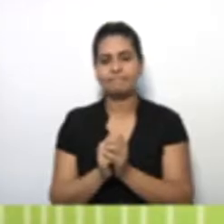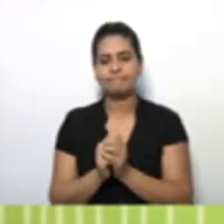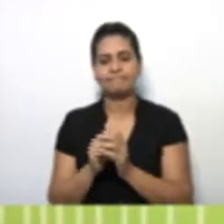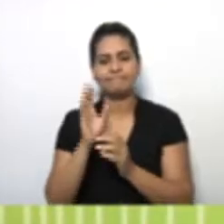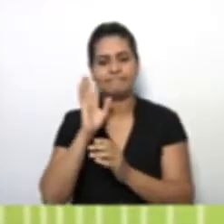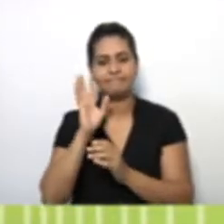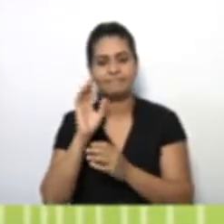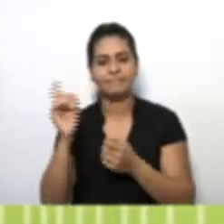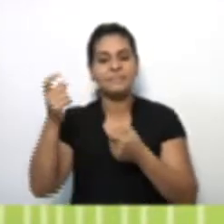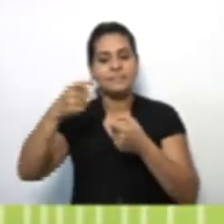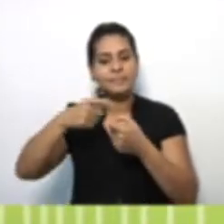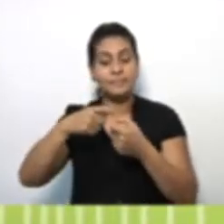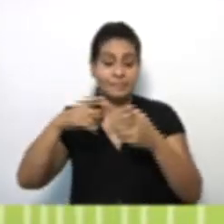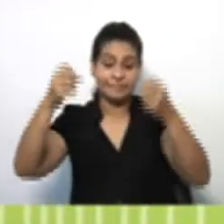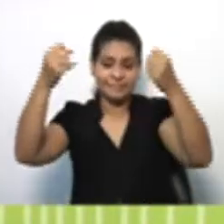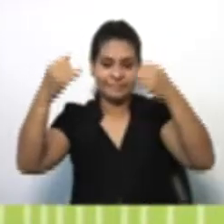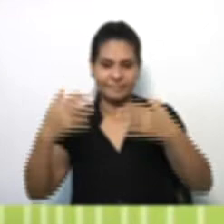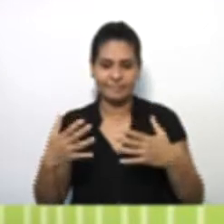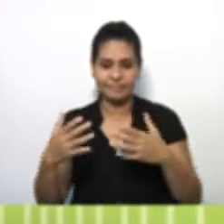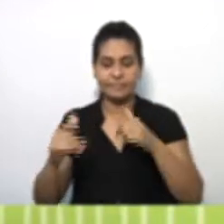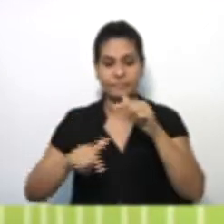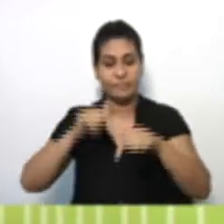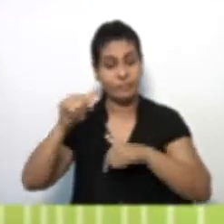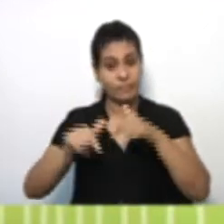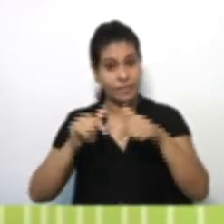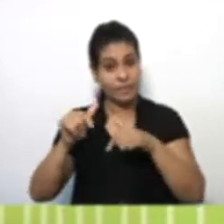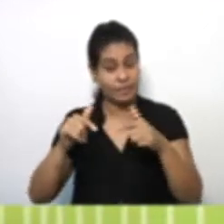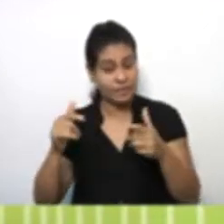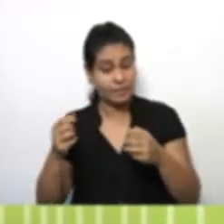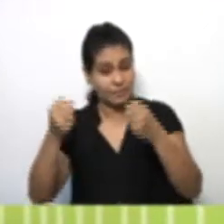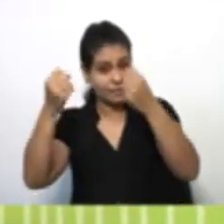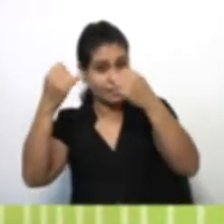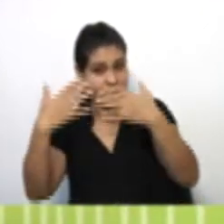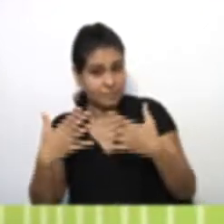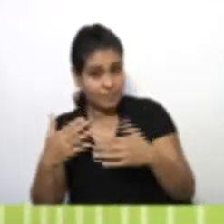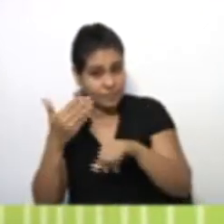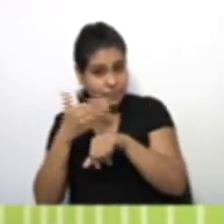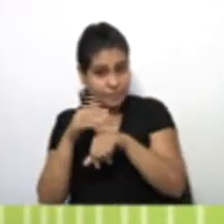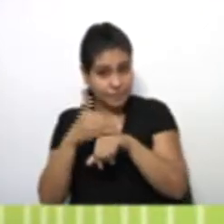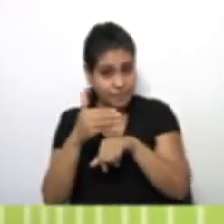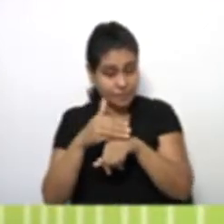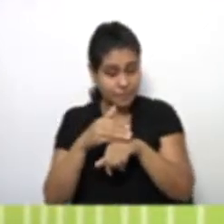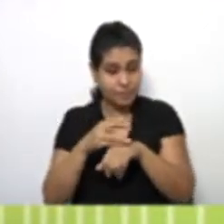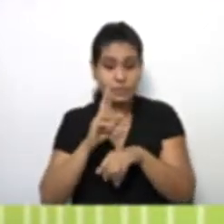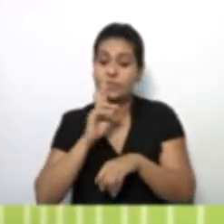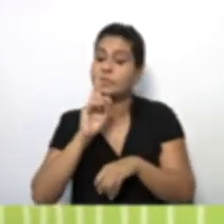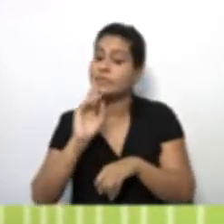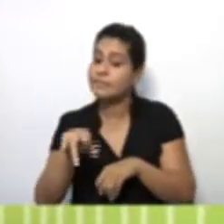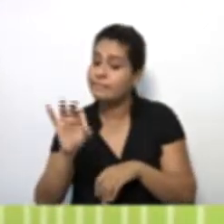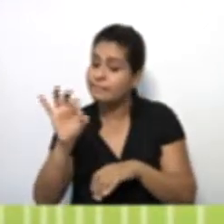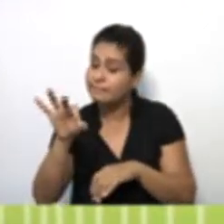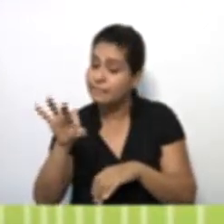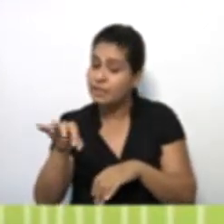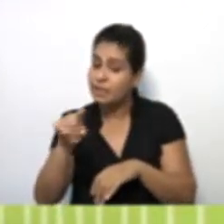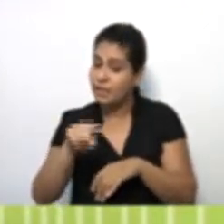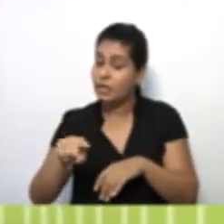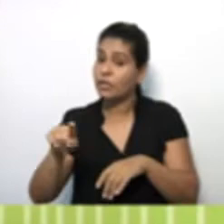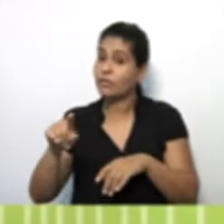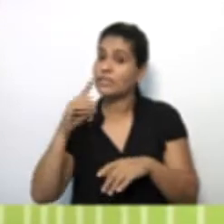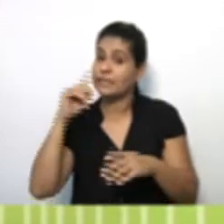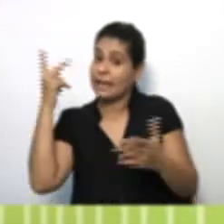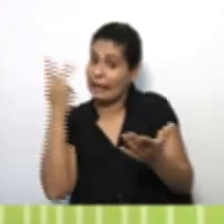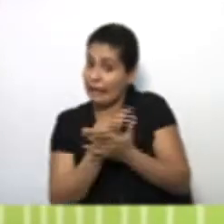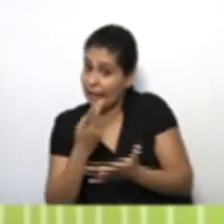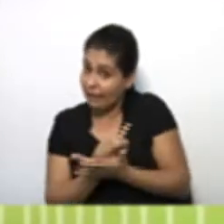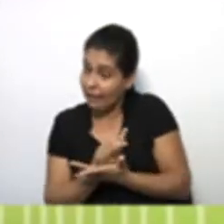ó, volta para mim aqui, porque nós vamos começar a trabalhar daqui a pouco, né, esses exercícios. E eu vou dizer uma coisa para você, viu? Você me errar uma